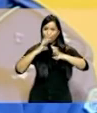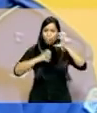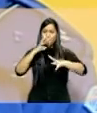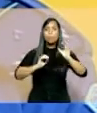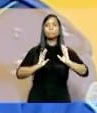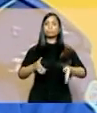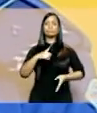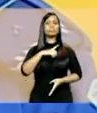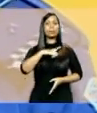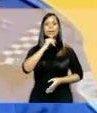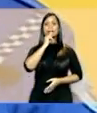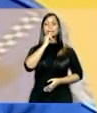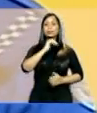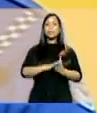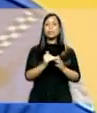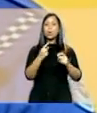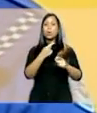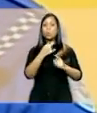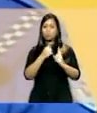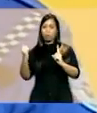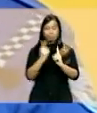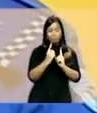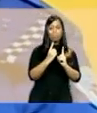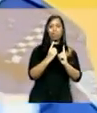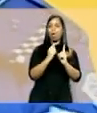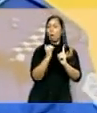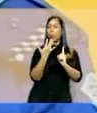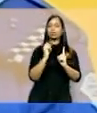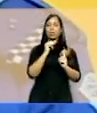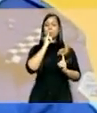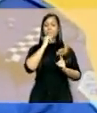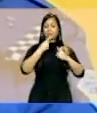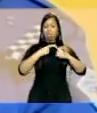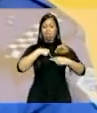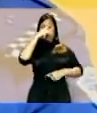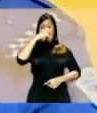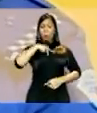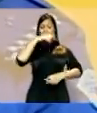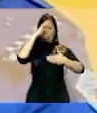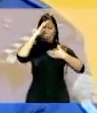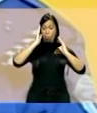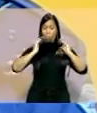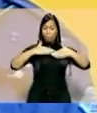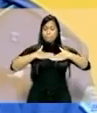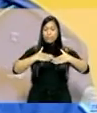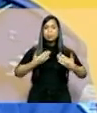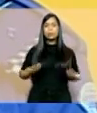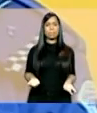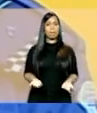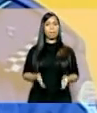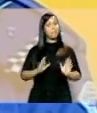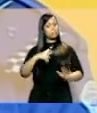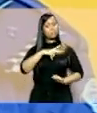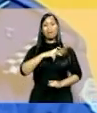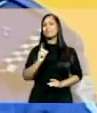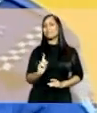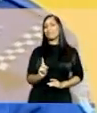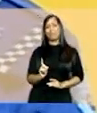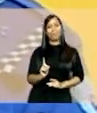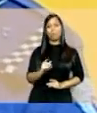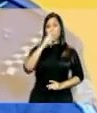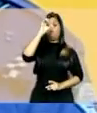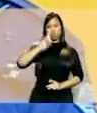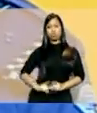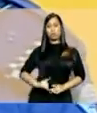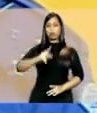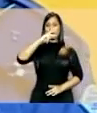uma invasão que nem às vezes está acontecendo. Eu quero minha privacidade. E às vezes não é uma privacidade, que aquilo lá não é um direito